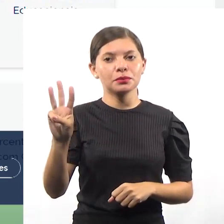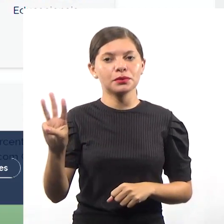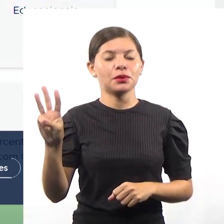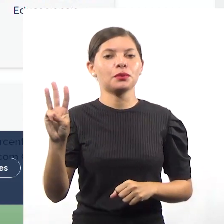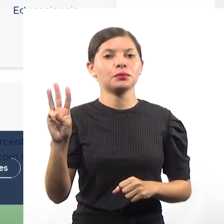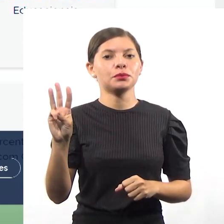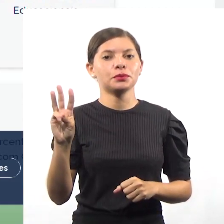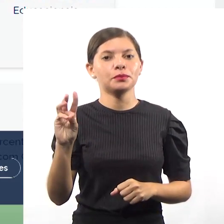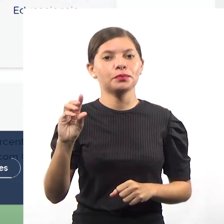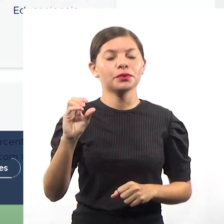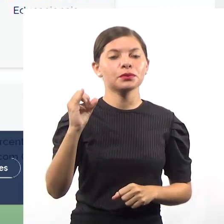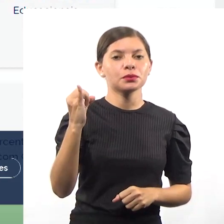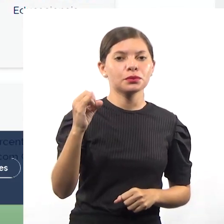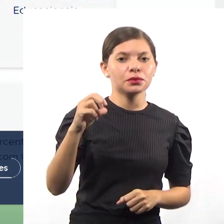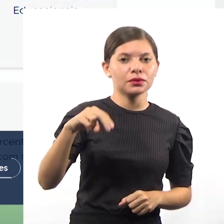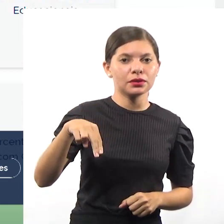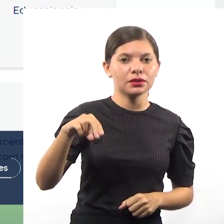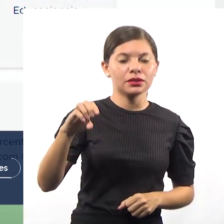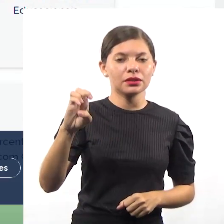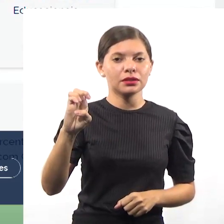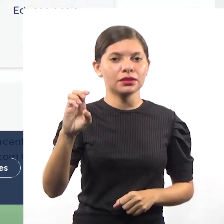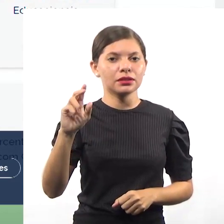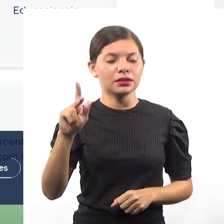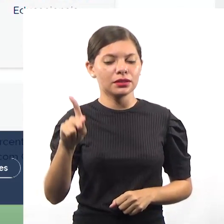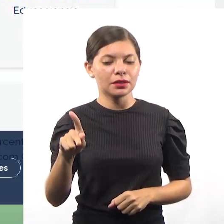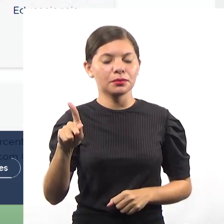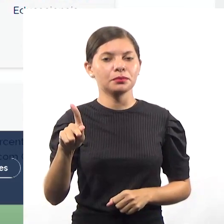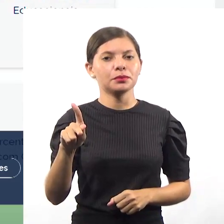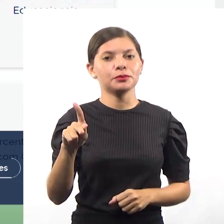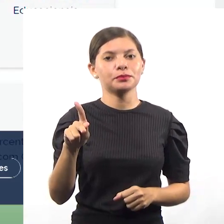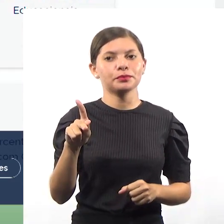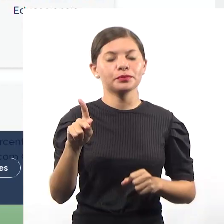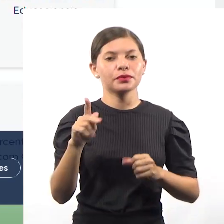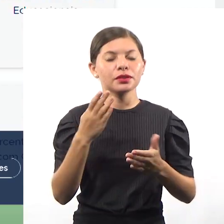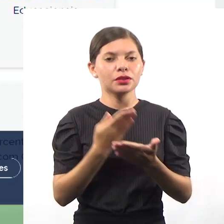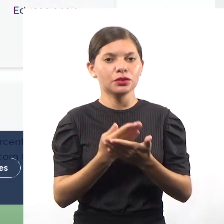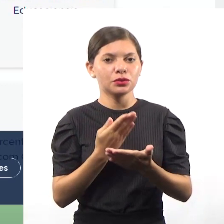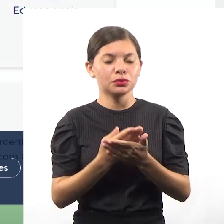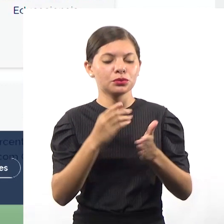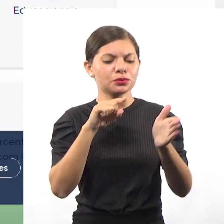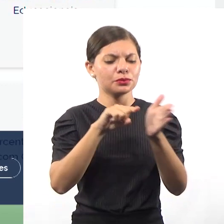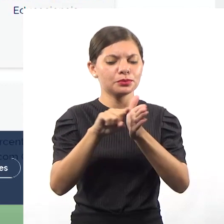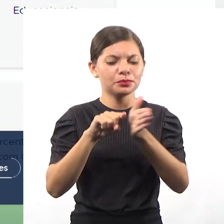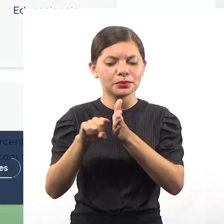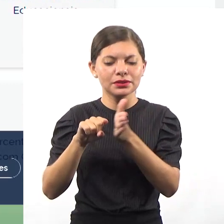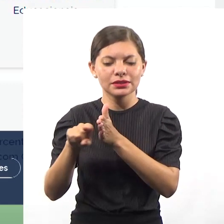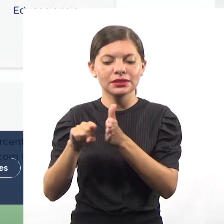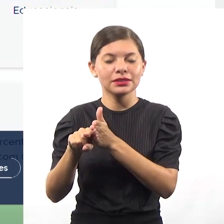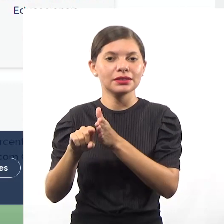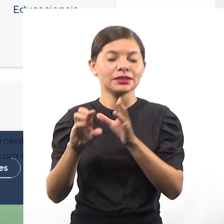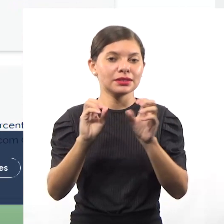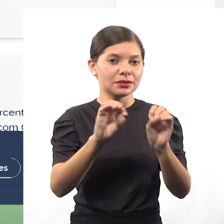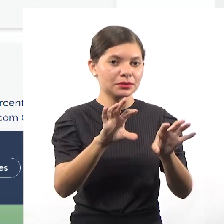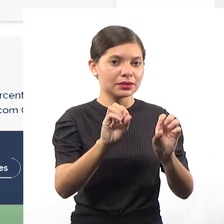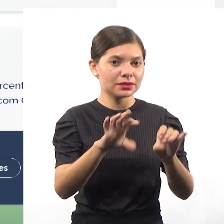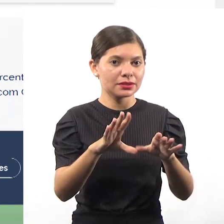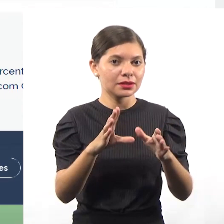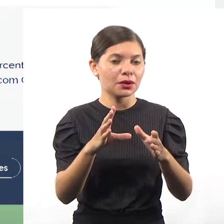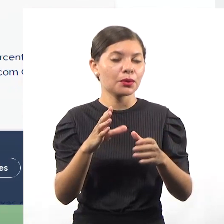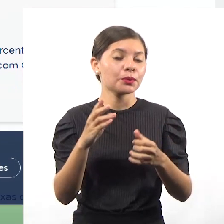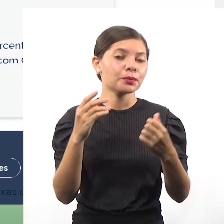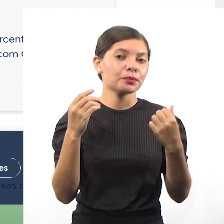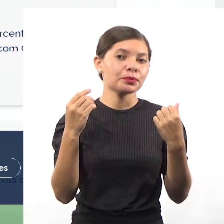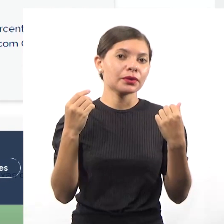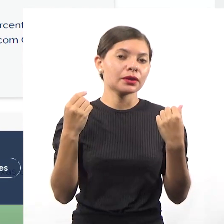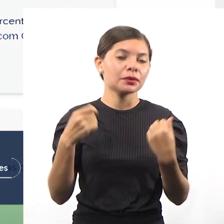www.gov.br, no site do INEP, né, que é o Instituto Nacional de Estudos e Pesquisas Educacionais Anísio Teixeira, e você pode consultar